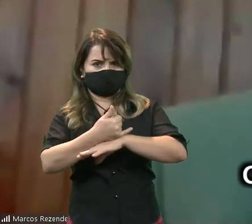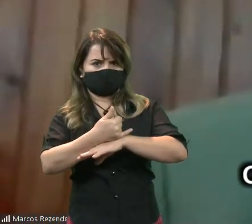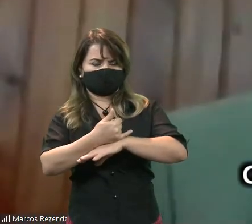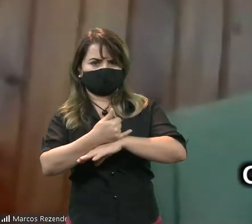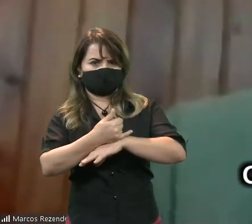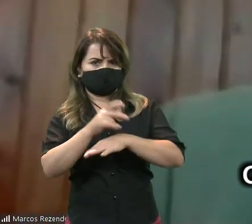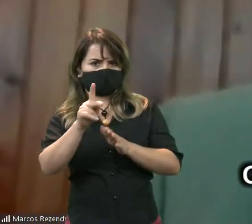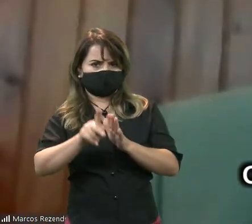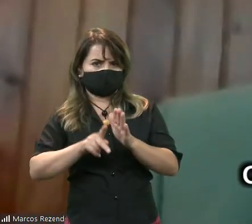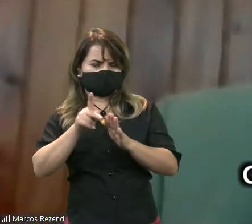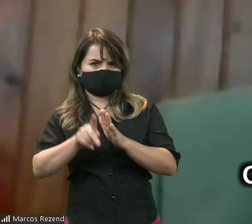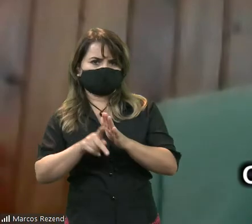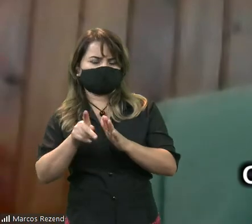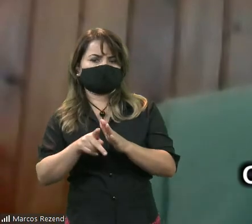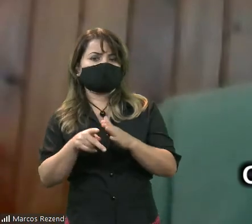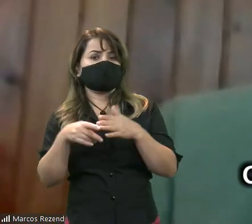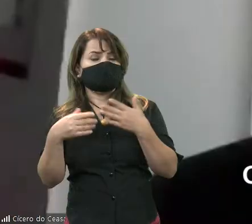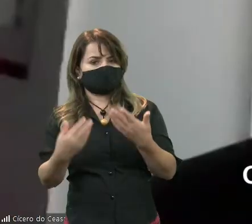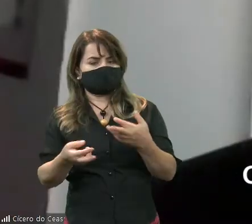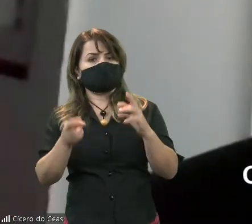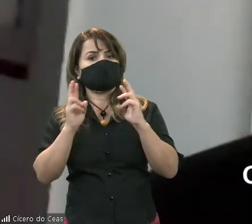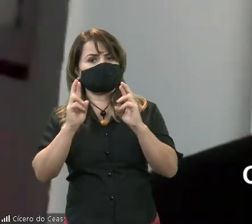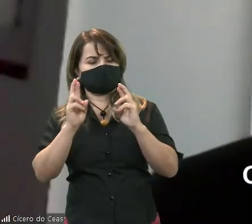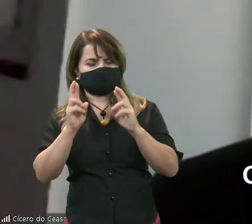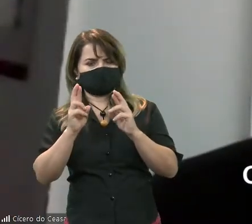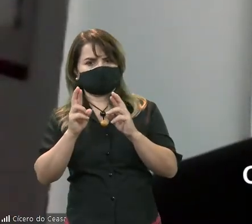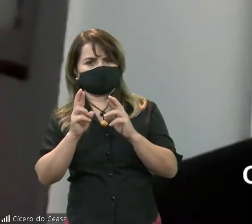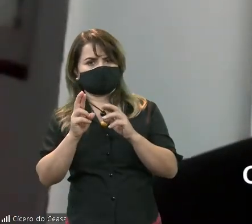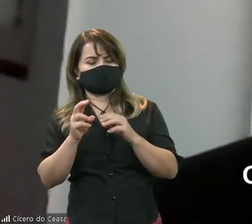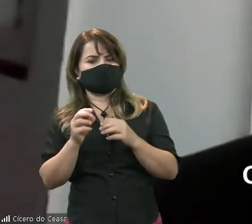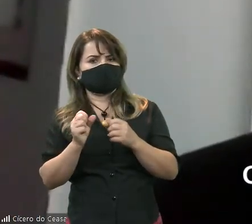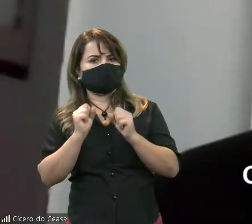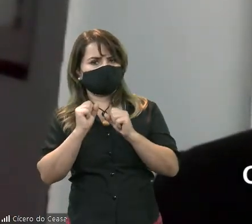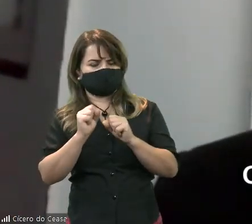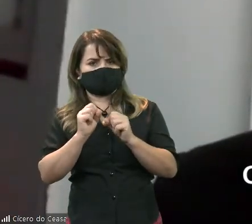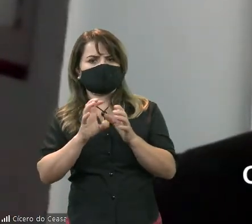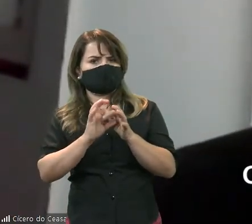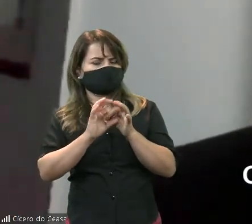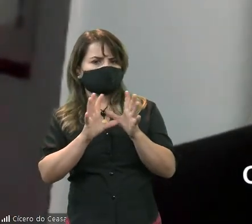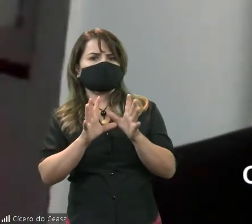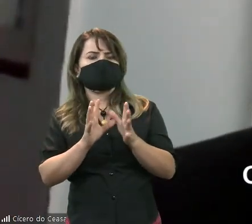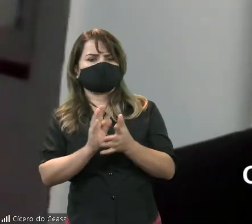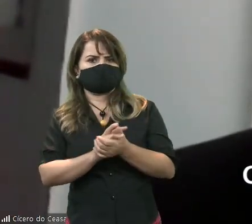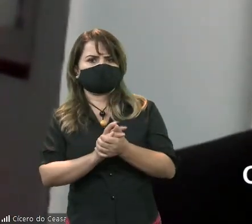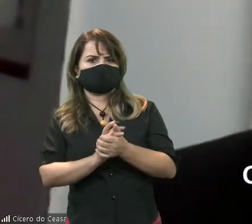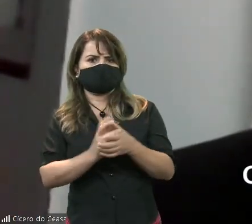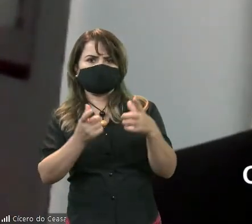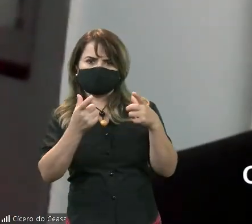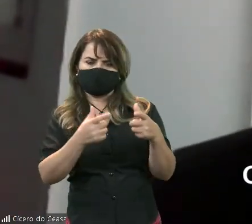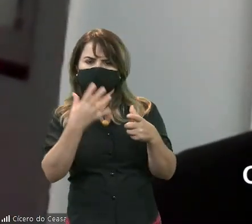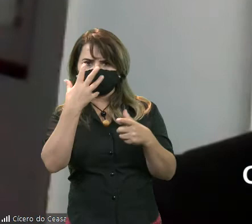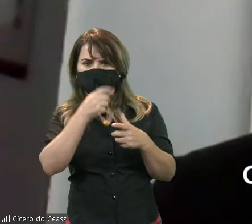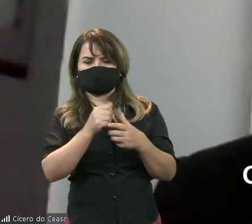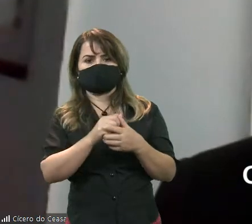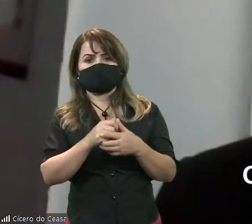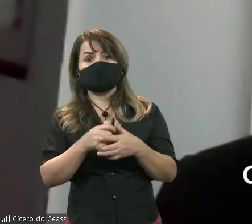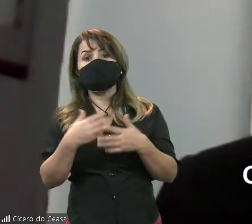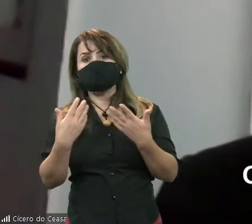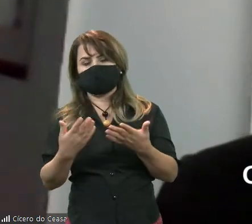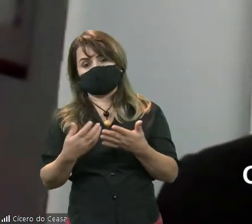a Rumo deve dar essa autorização, e não faz mais que obrigação também de